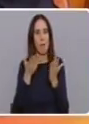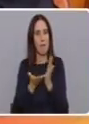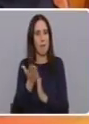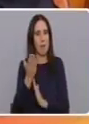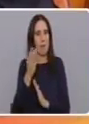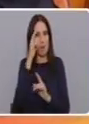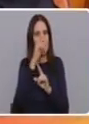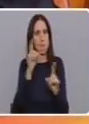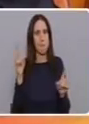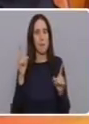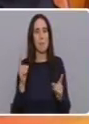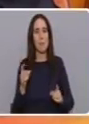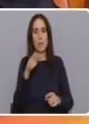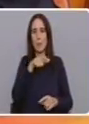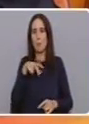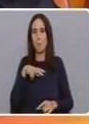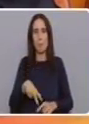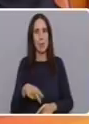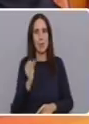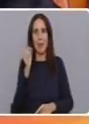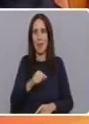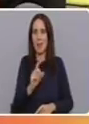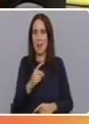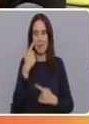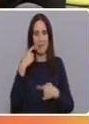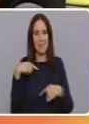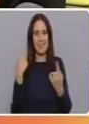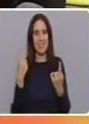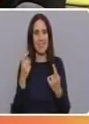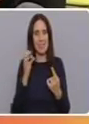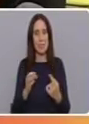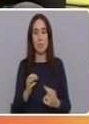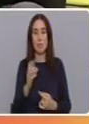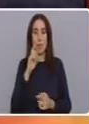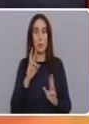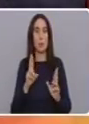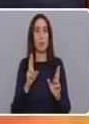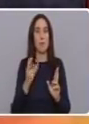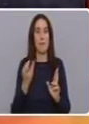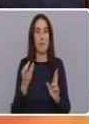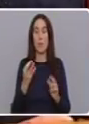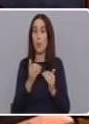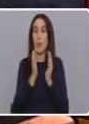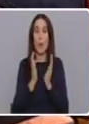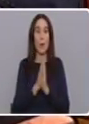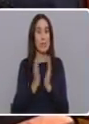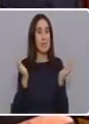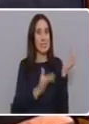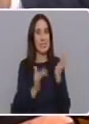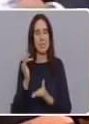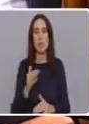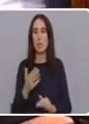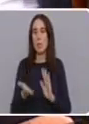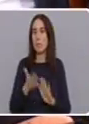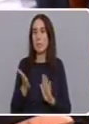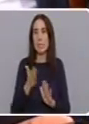disso, não têm? É porque os portugueses não vão deixar que ele saia de cena, de certeza absoluta. Eu espero bem que sim. Vão todos, muitos, a correr. E vão a correr, porque